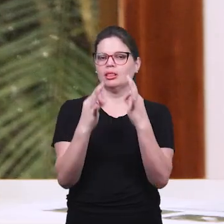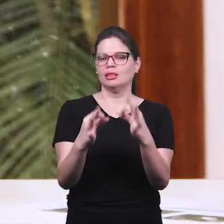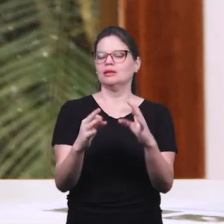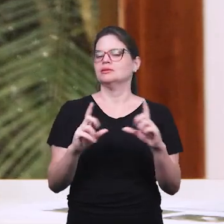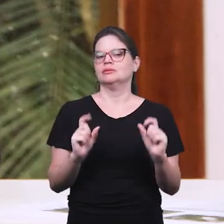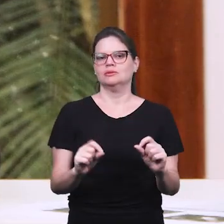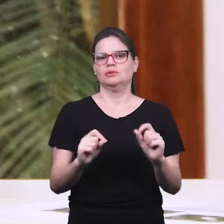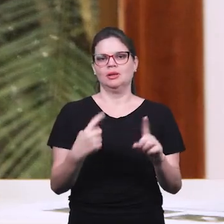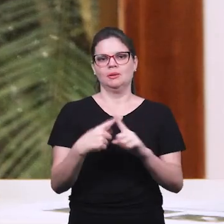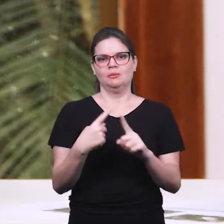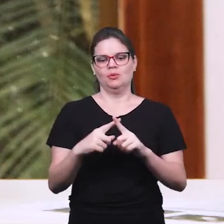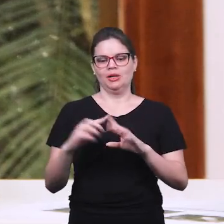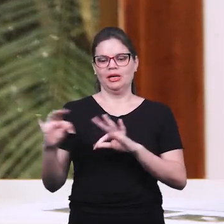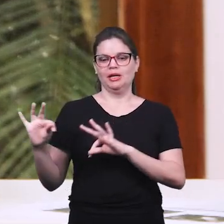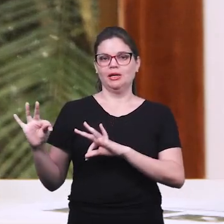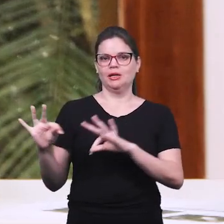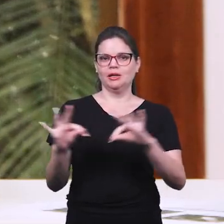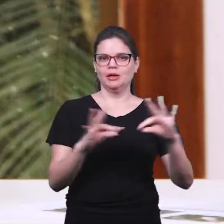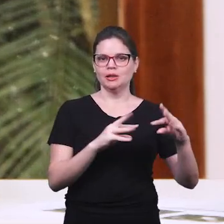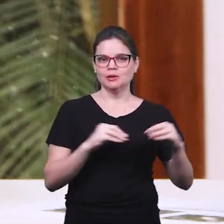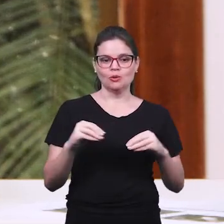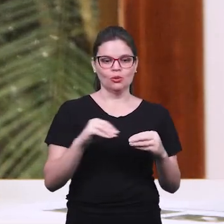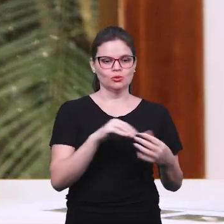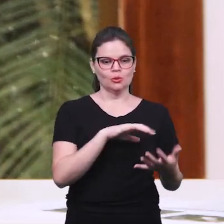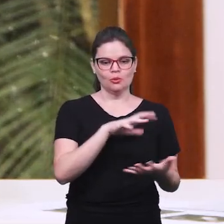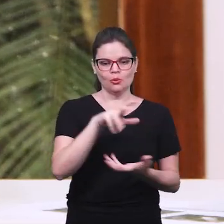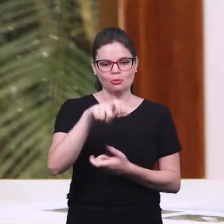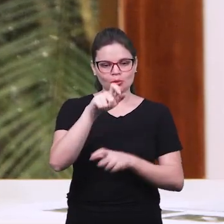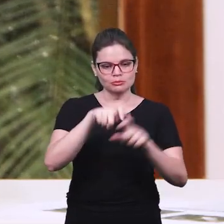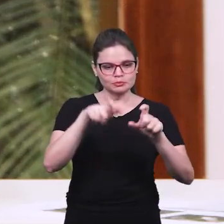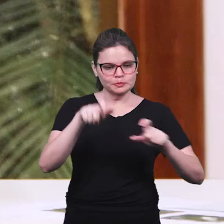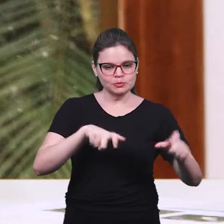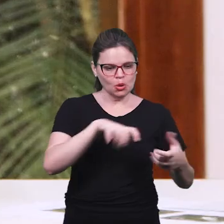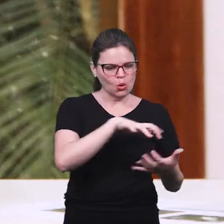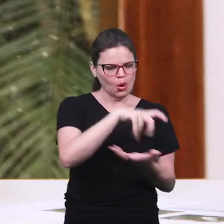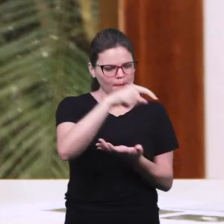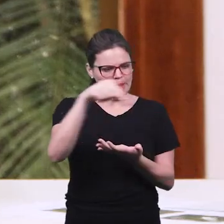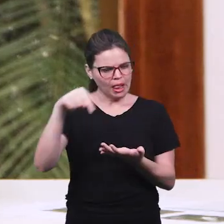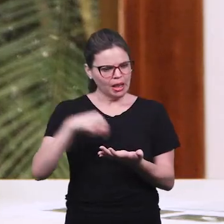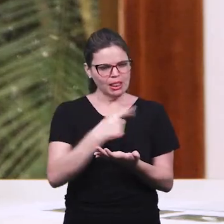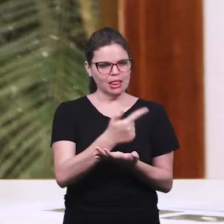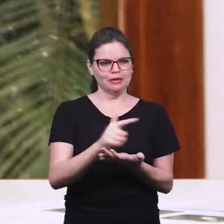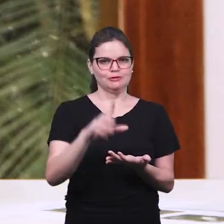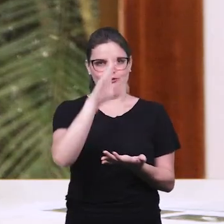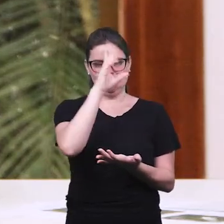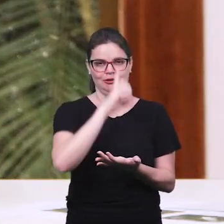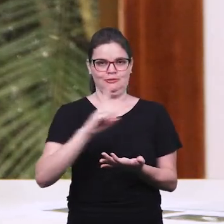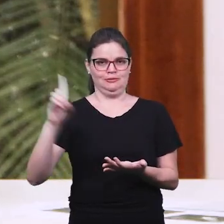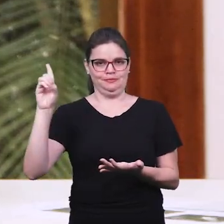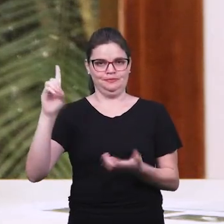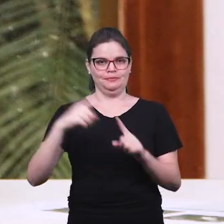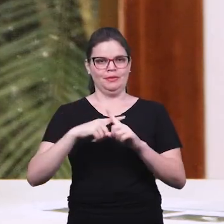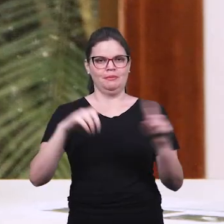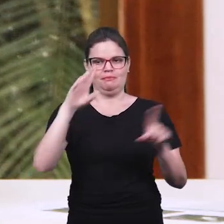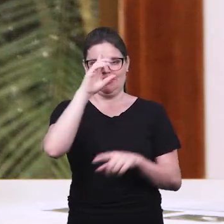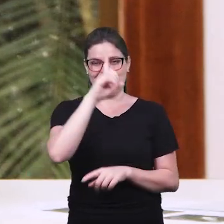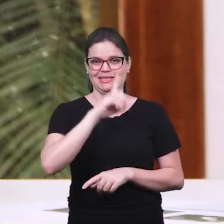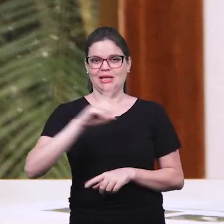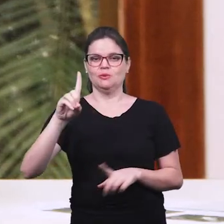quer dizer, o mundo todo, estava sem Deus. E Deus, então, separa uma